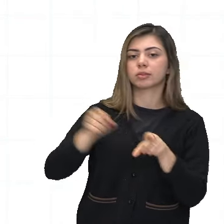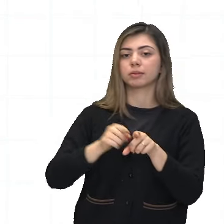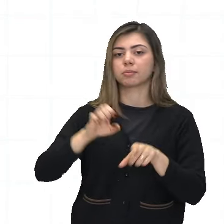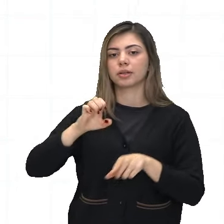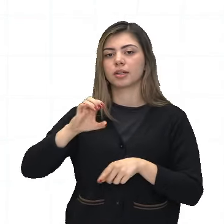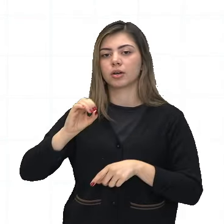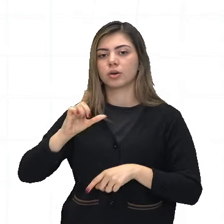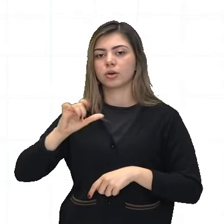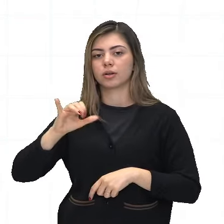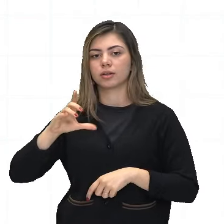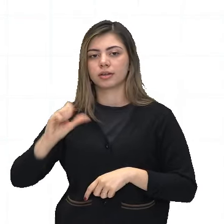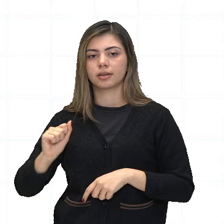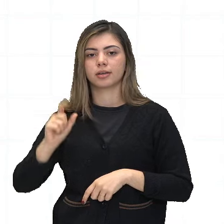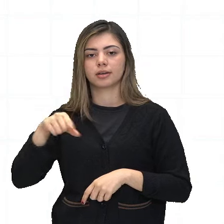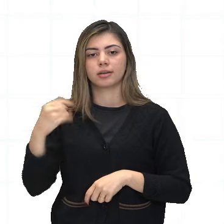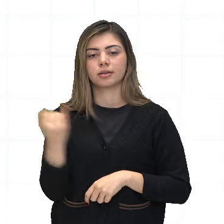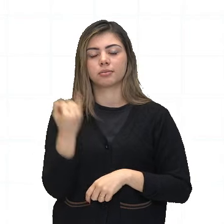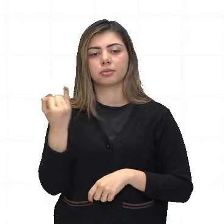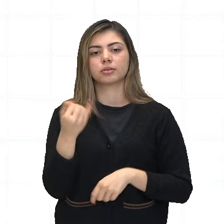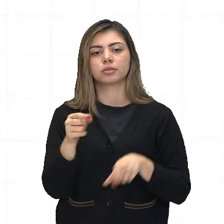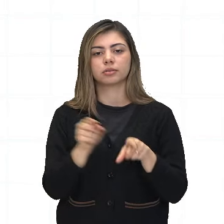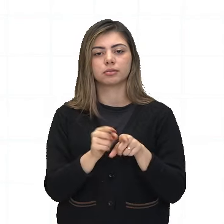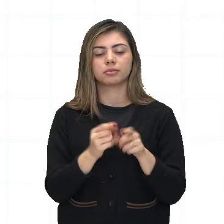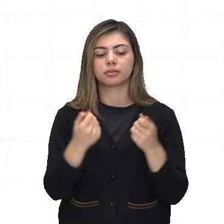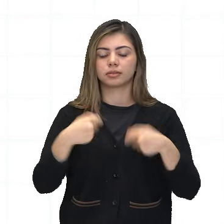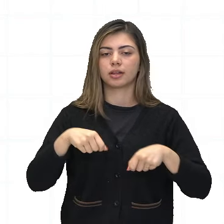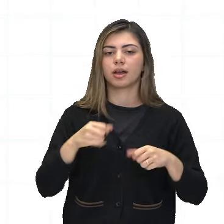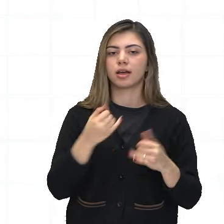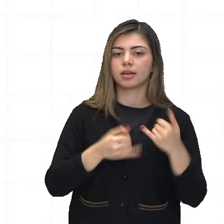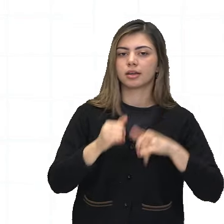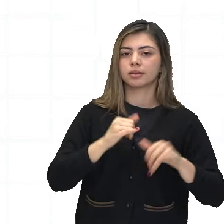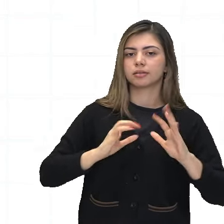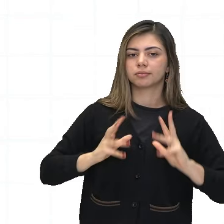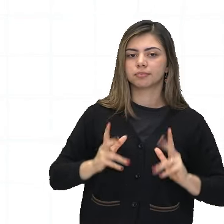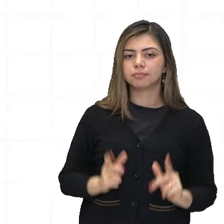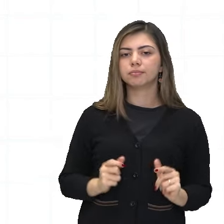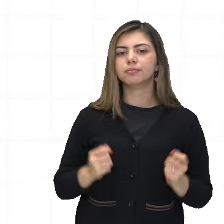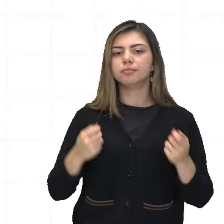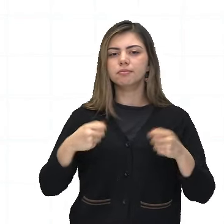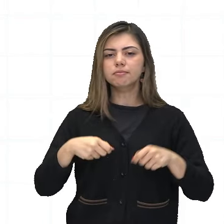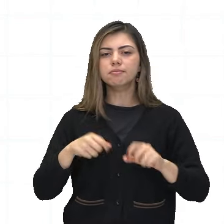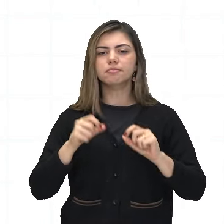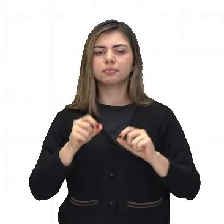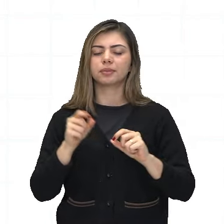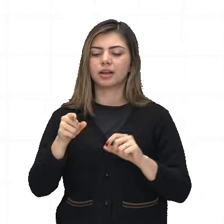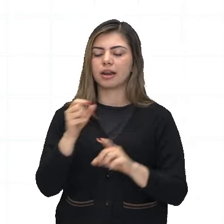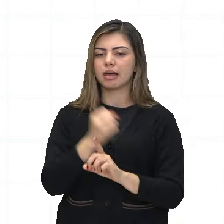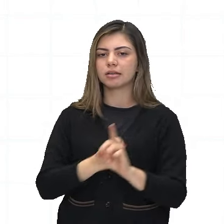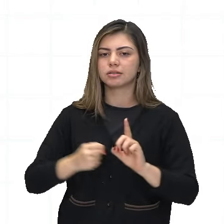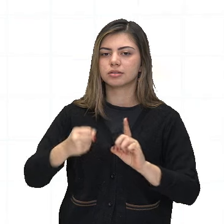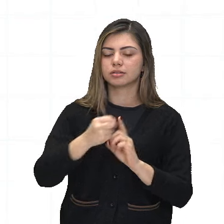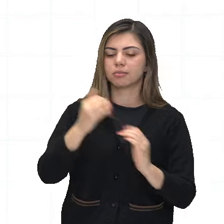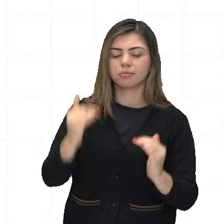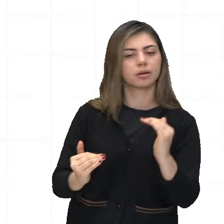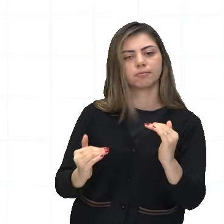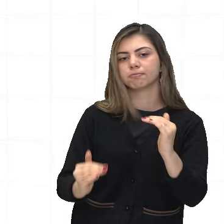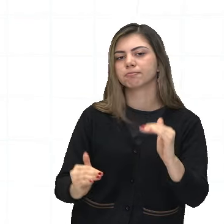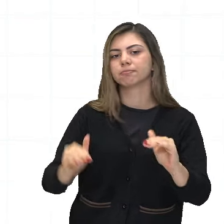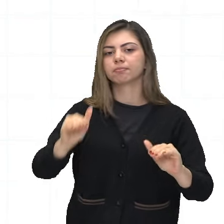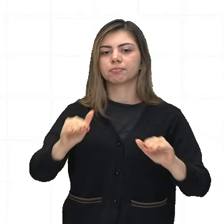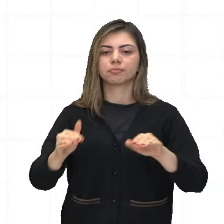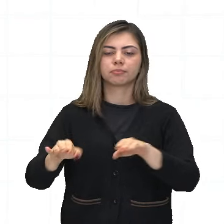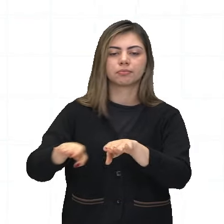limpas e eficientes são medidas que contribuem para a redução das desigualdades sociais e para a construção de uma Economia mais